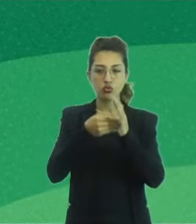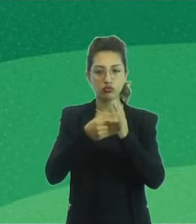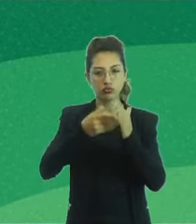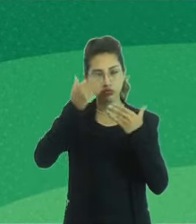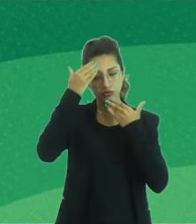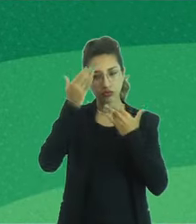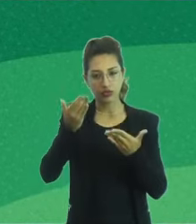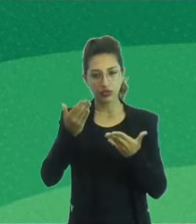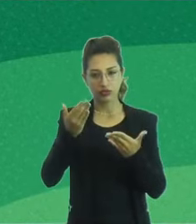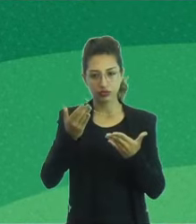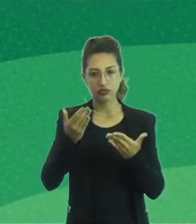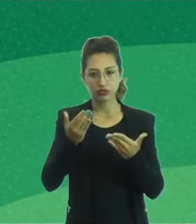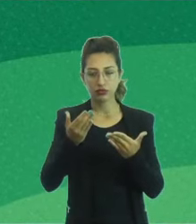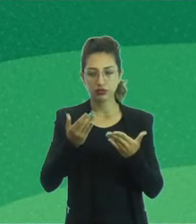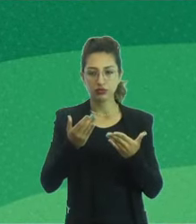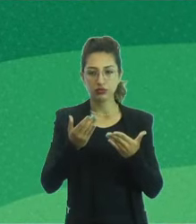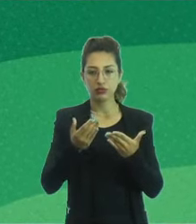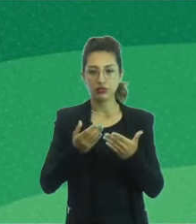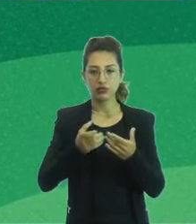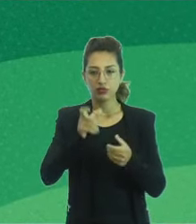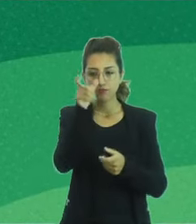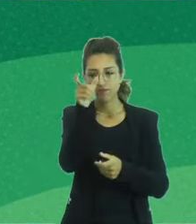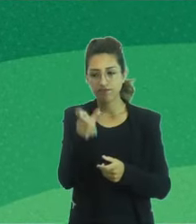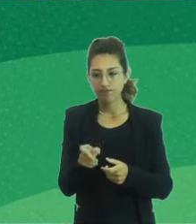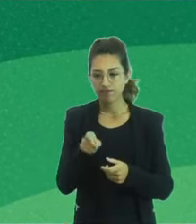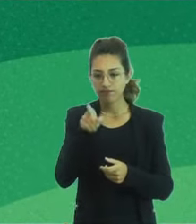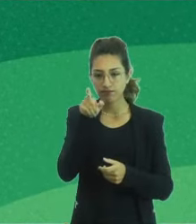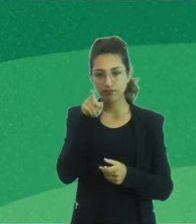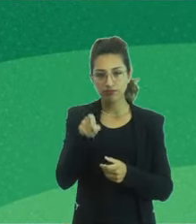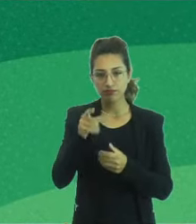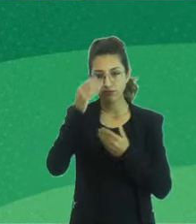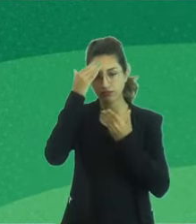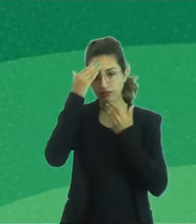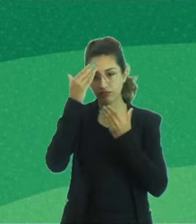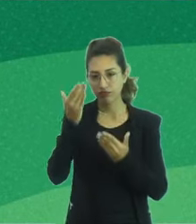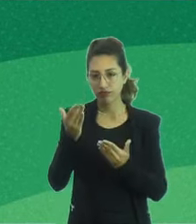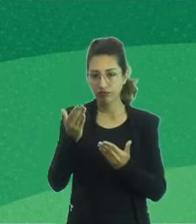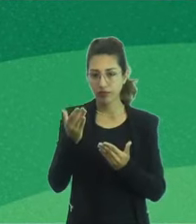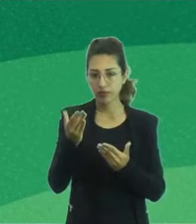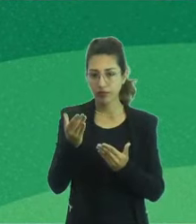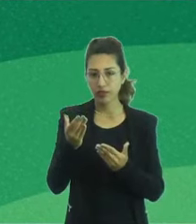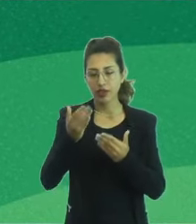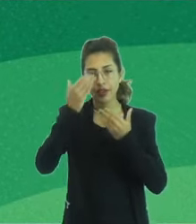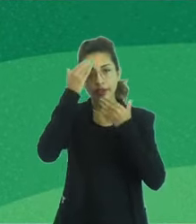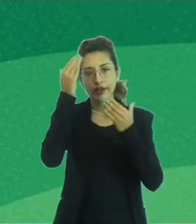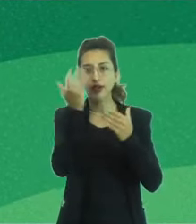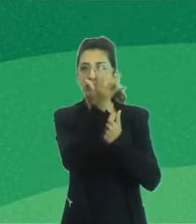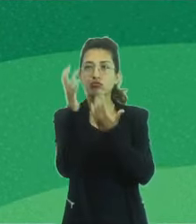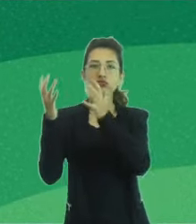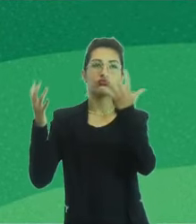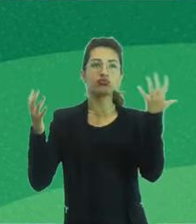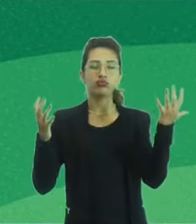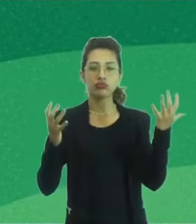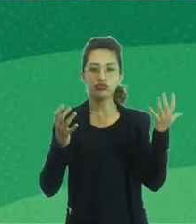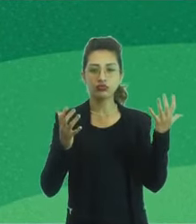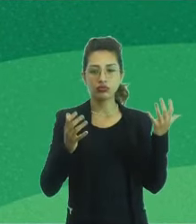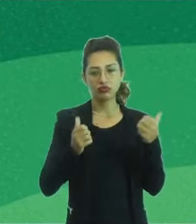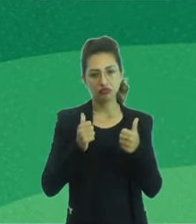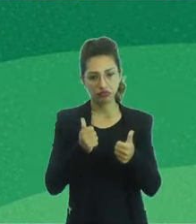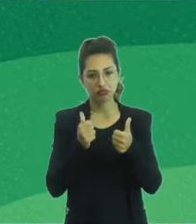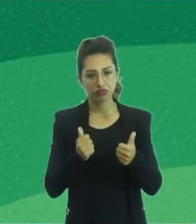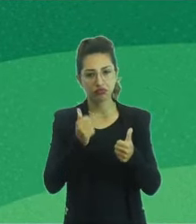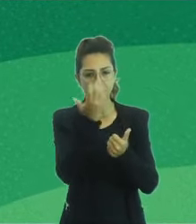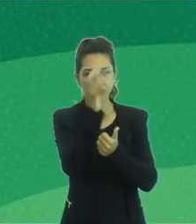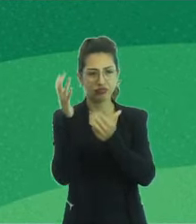é grato pelas coisas a gente é grato alguém por algo é sempre direto nunca é uma coisa ai sou grato a natureza Não tudo bem A natureza